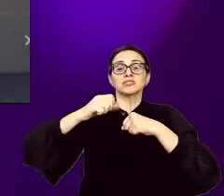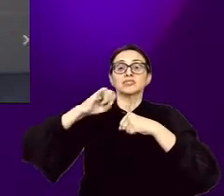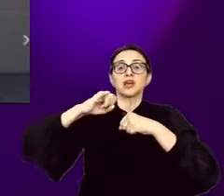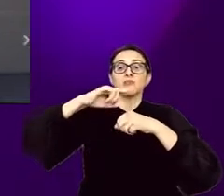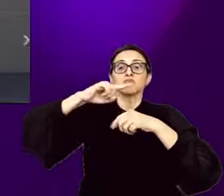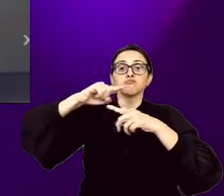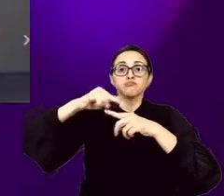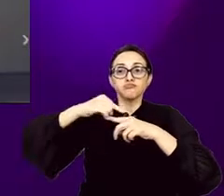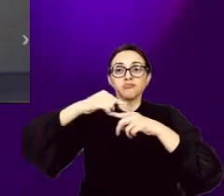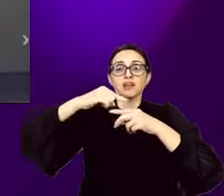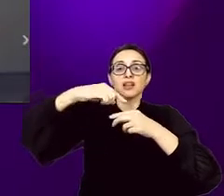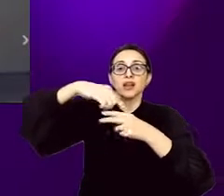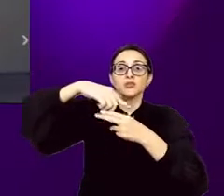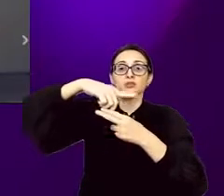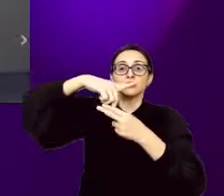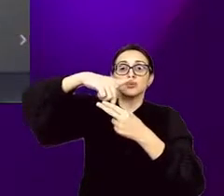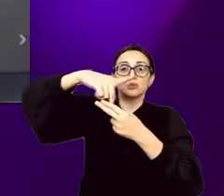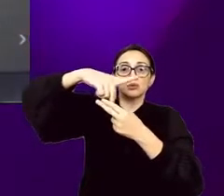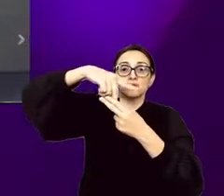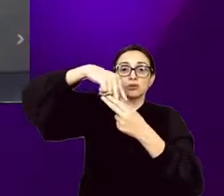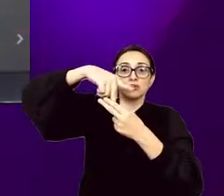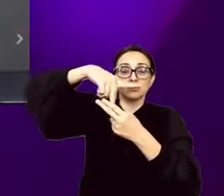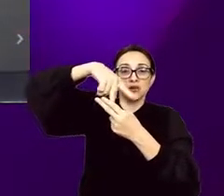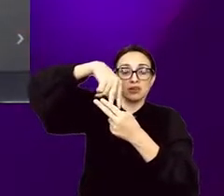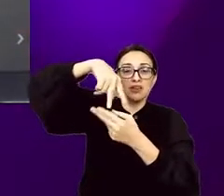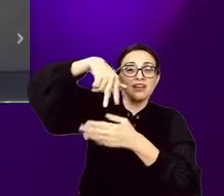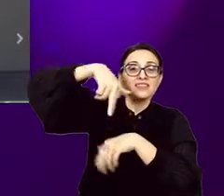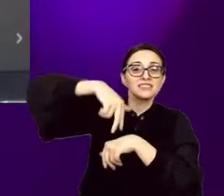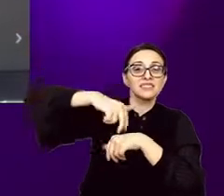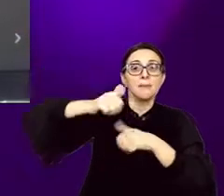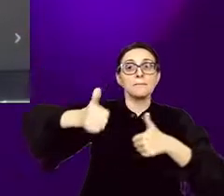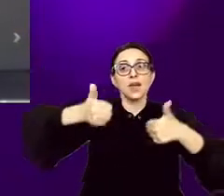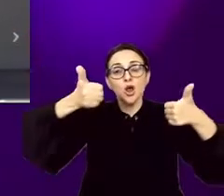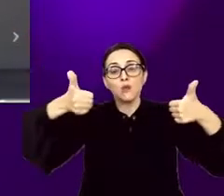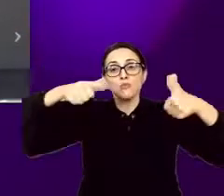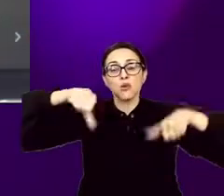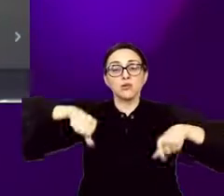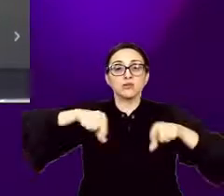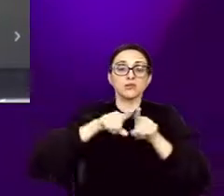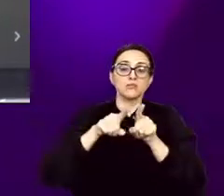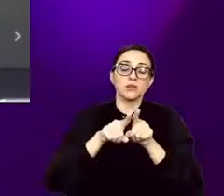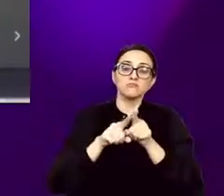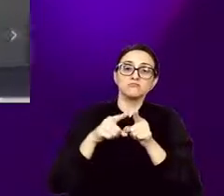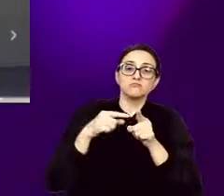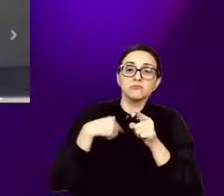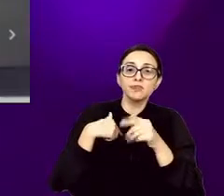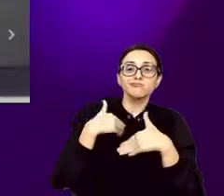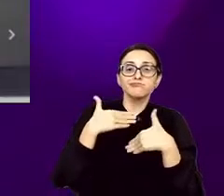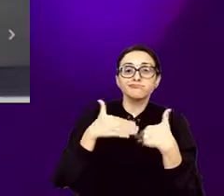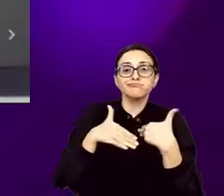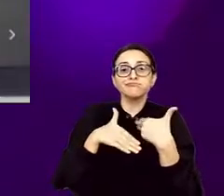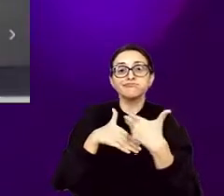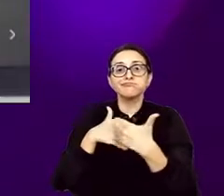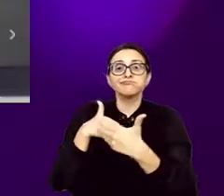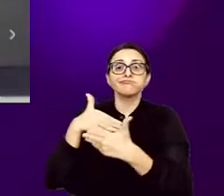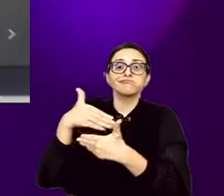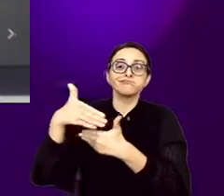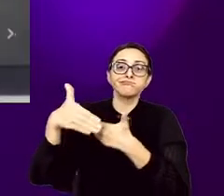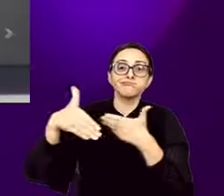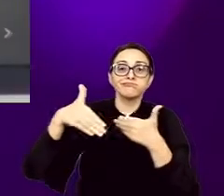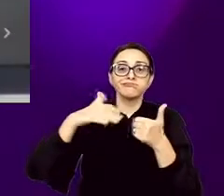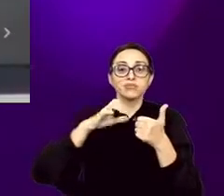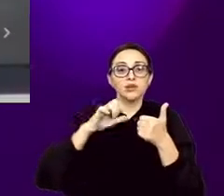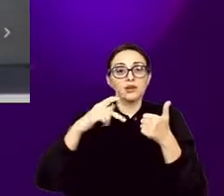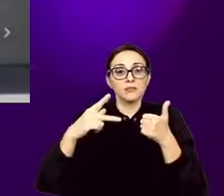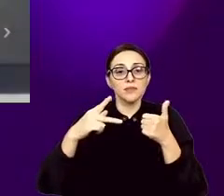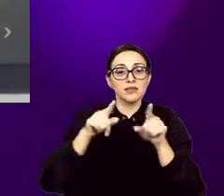rodar interno e externo, né, para ver também se é melhor ou pior o meu impacto, e eu vou trabalhando com a posição do meu cup, tamanho